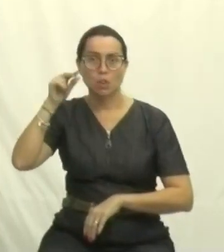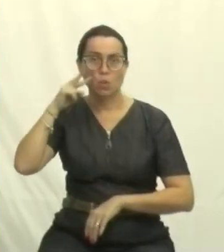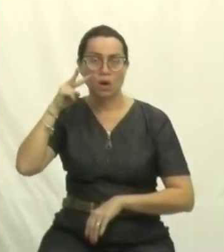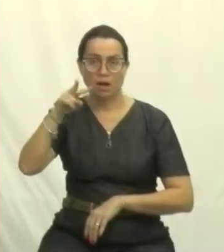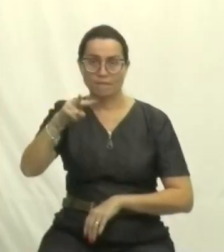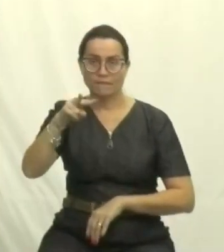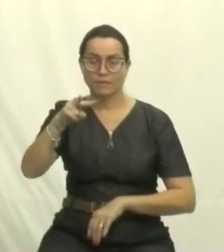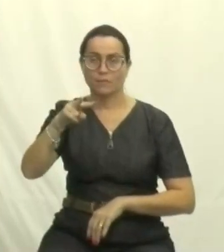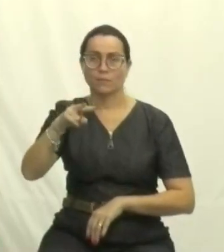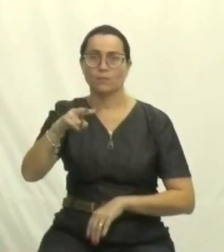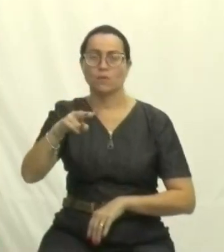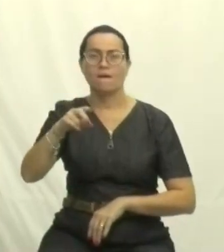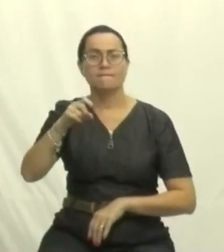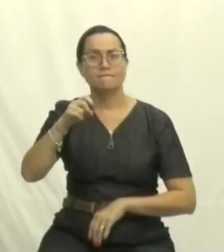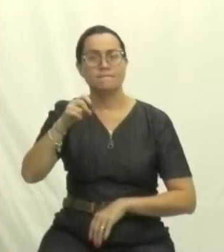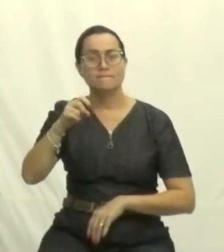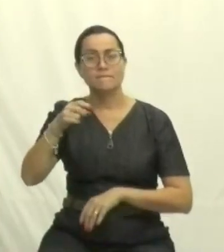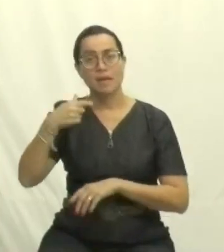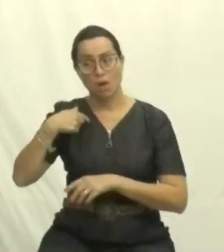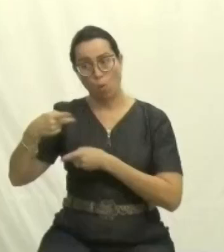da Câmara, vá até lá,